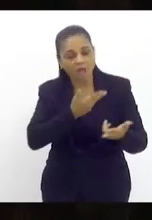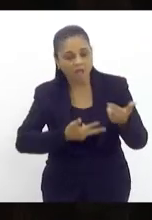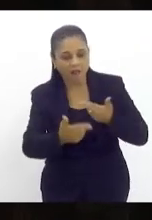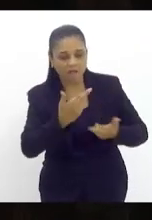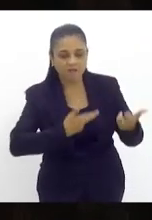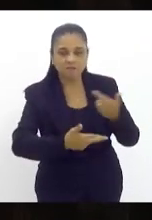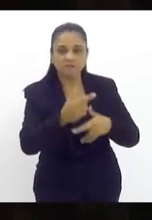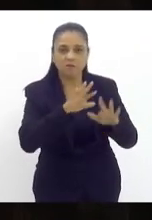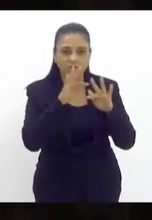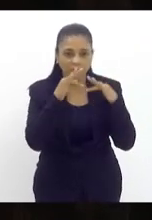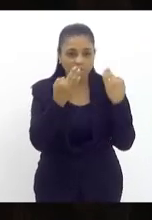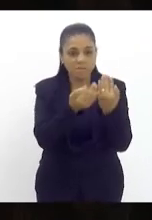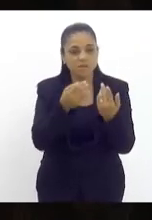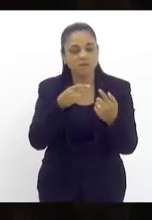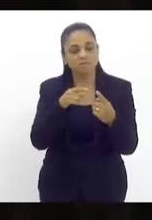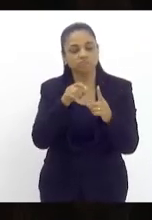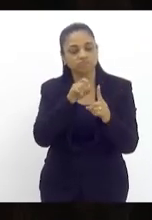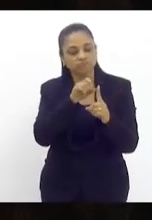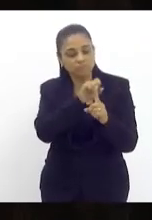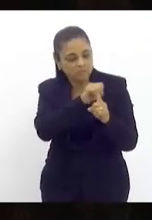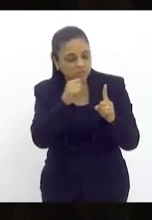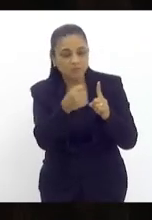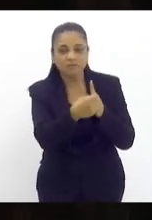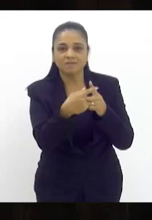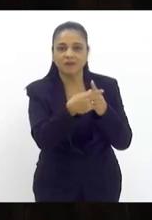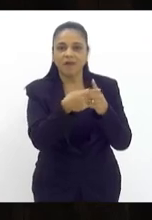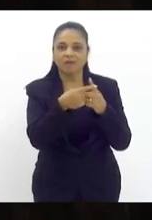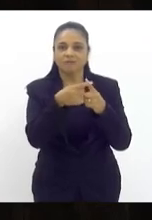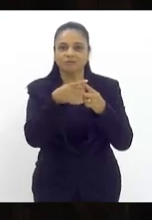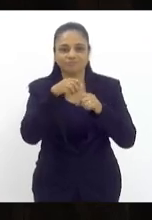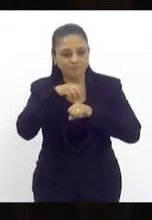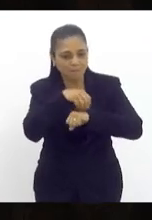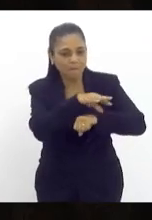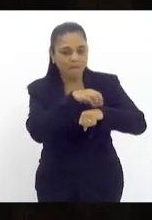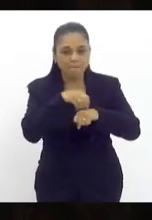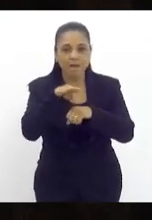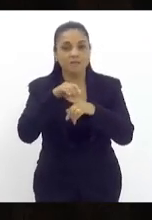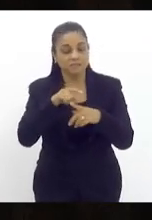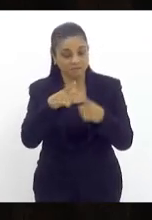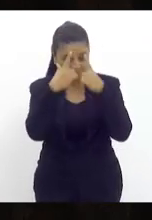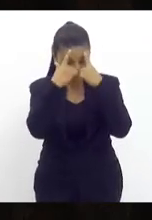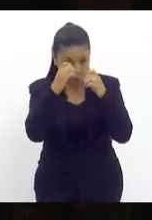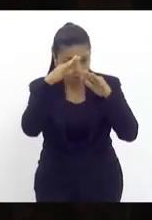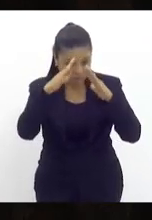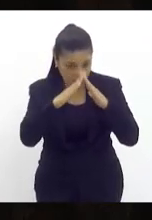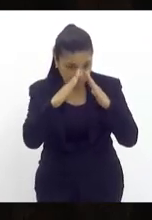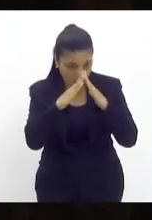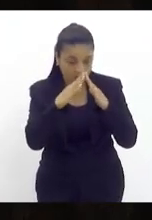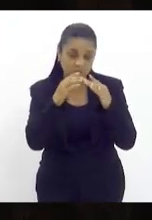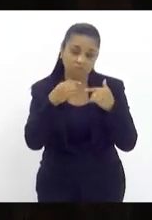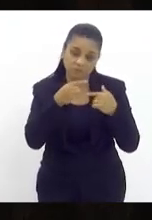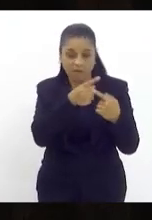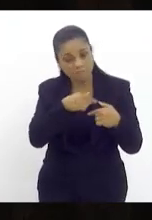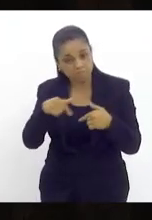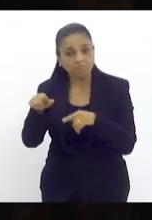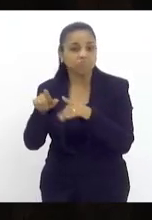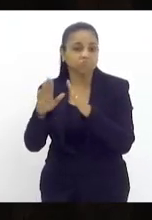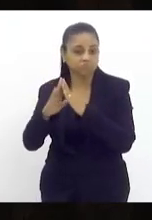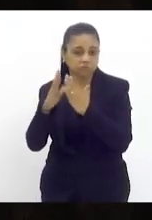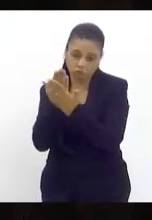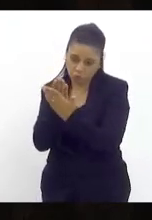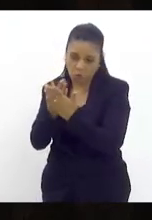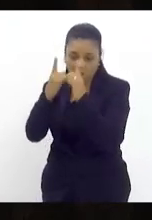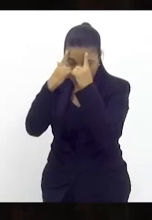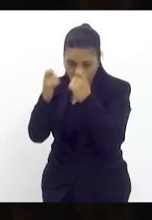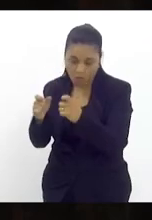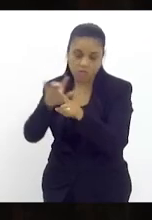as replicam na sociedade, necessariamente. Se tu tem violência em casa, tu vai levar essa violência para o trabalho, tu vai levar essa violência para a escola, vai